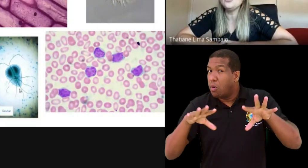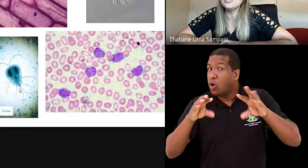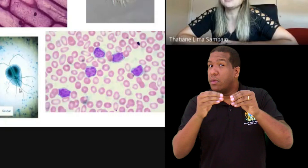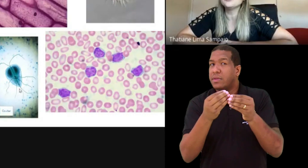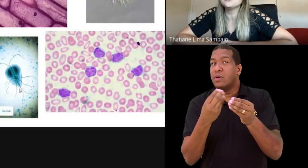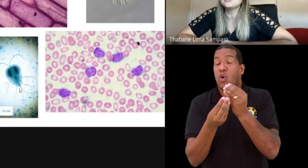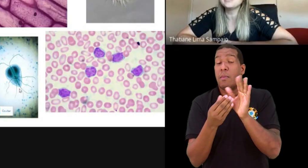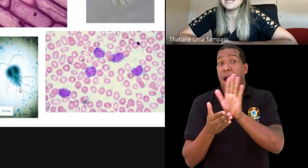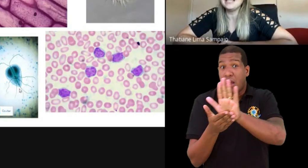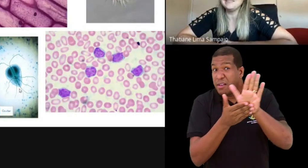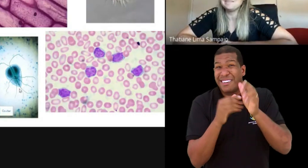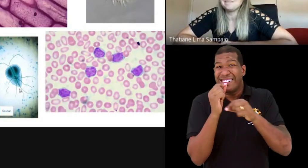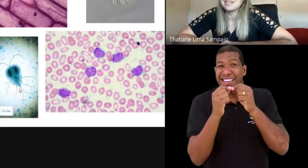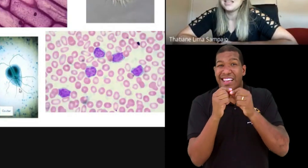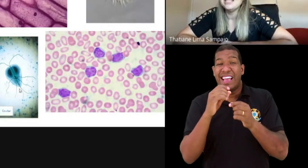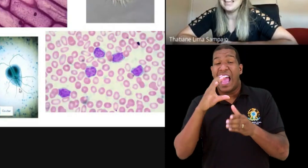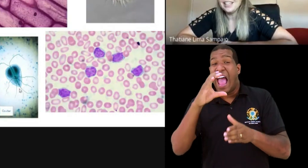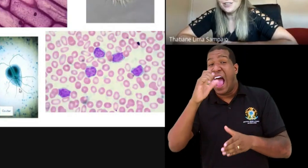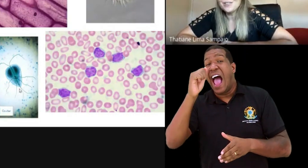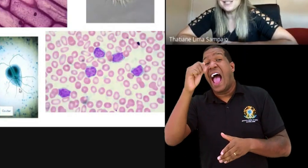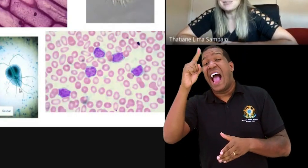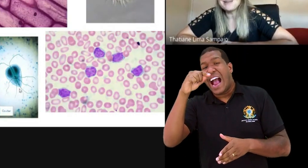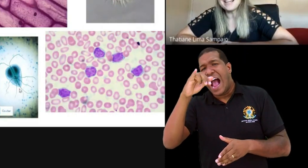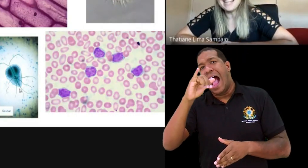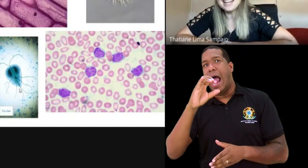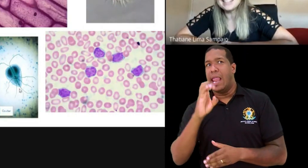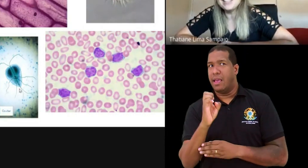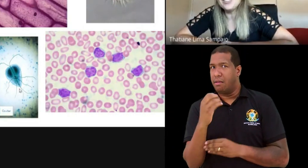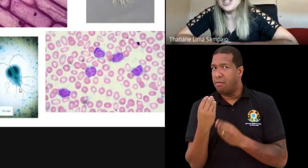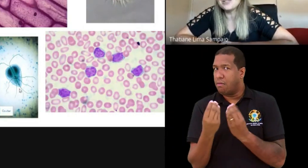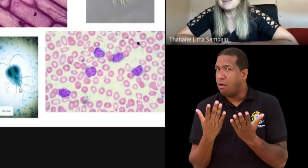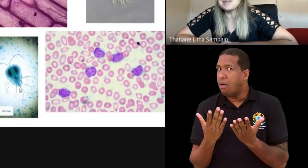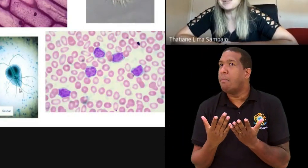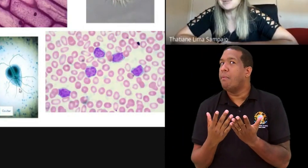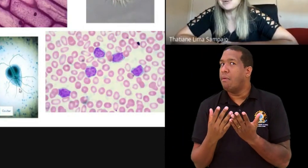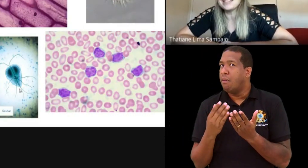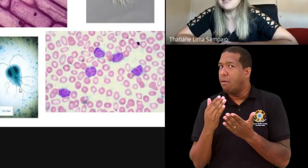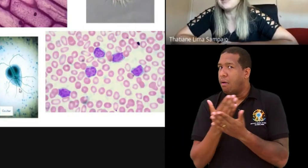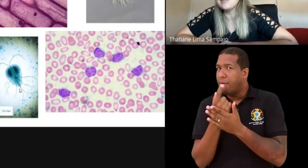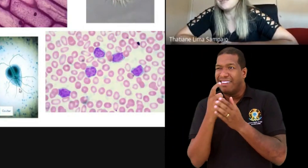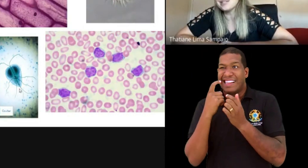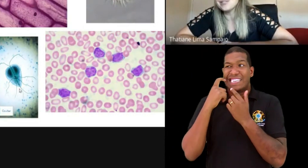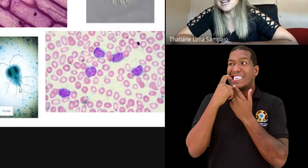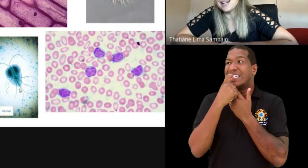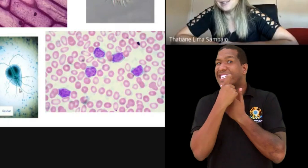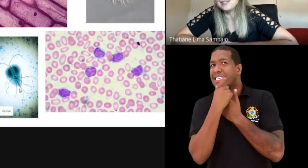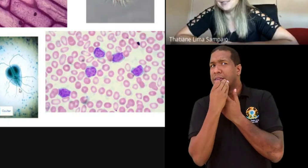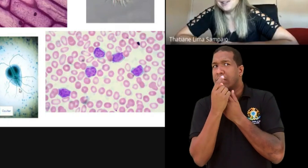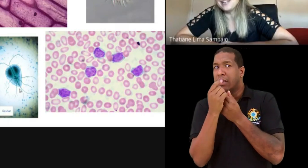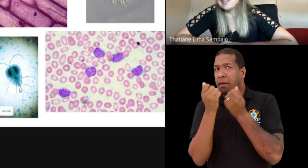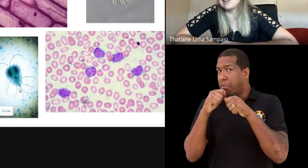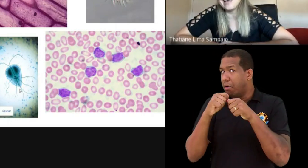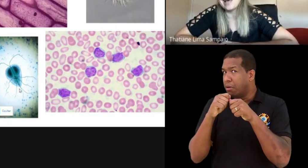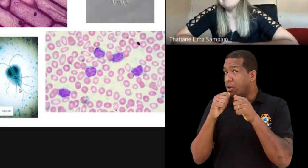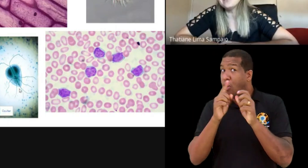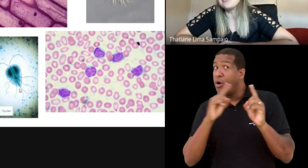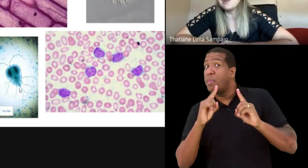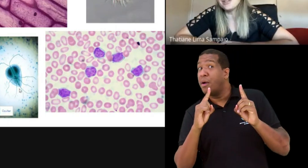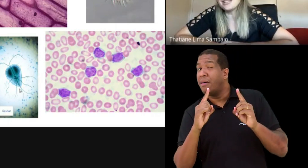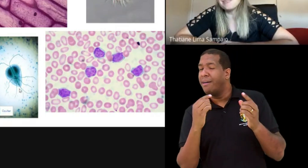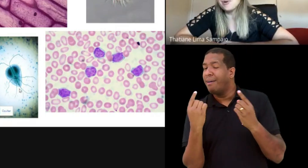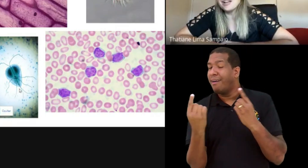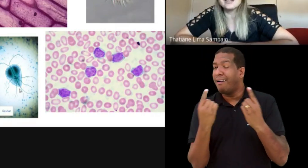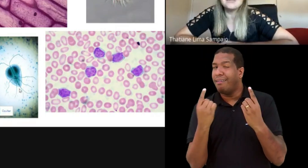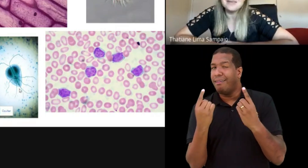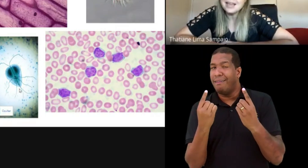bactérias indicadoras de cárie. E aí nós temos bactérias que indicam se a pessoa tem um desenvolvimento de cárie ou não. Olha que a